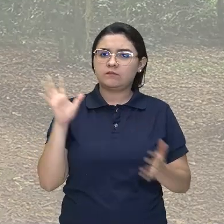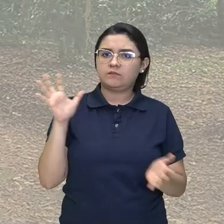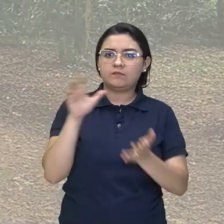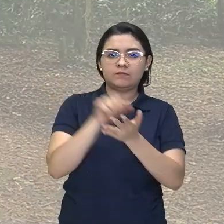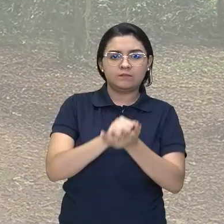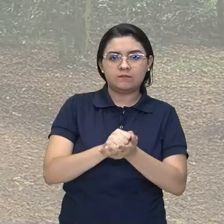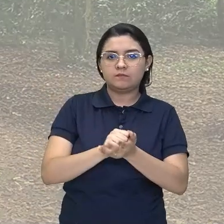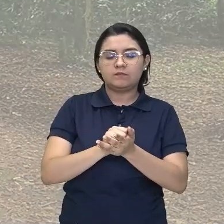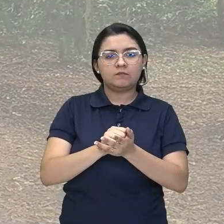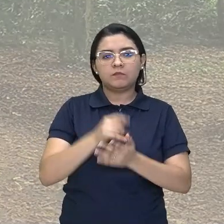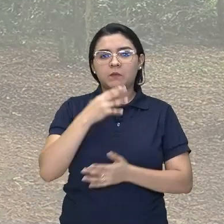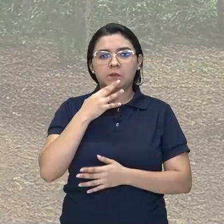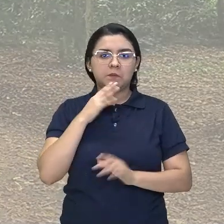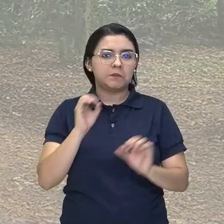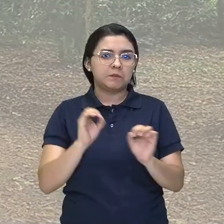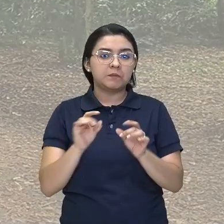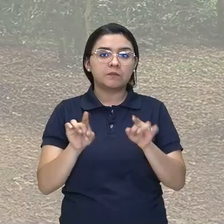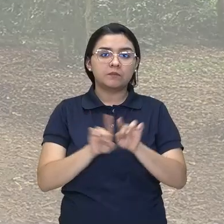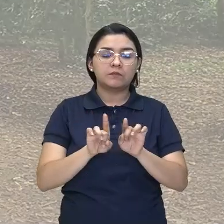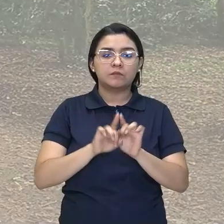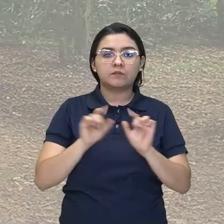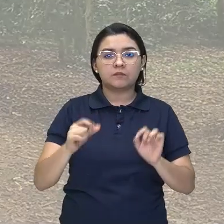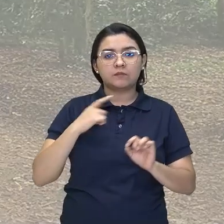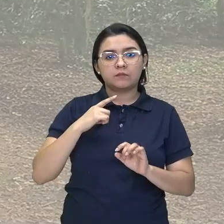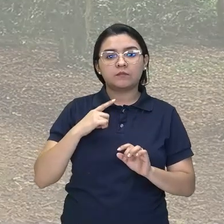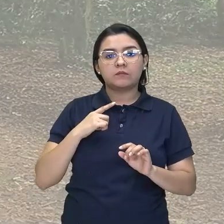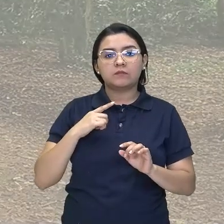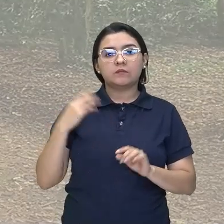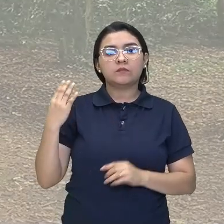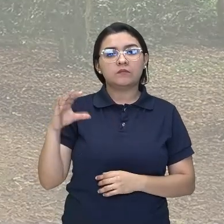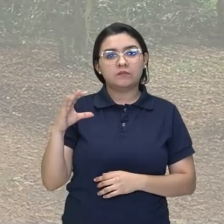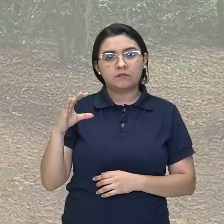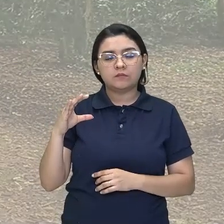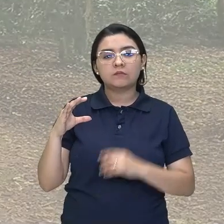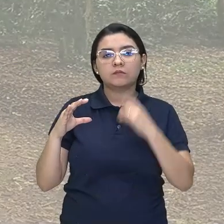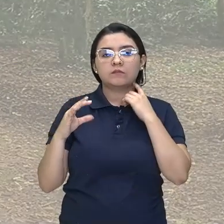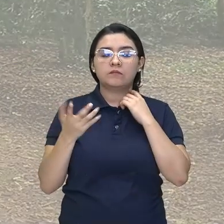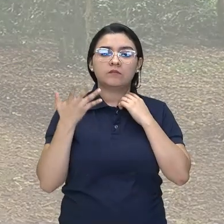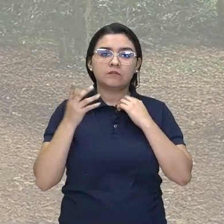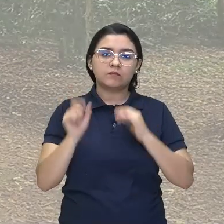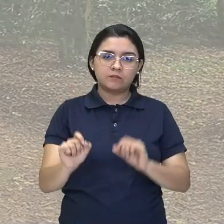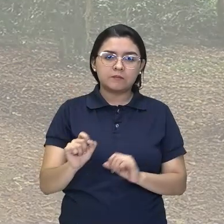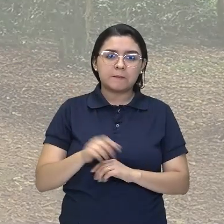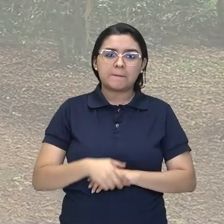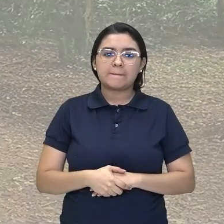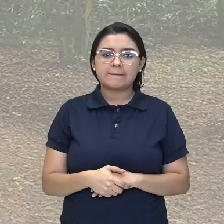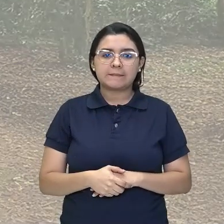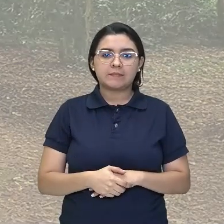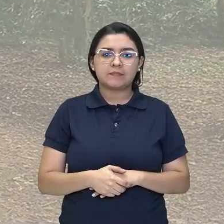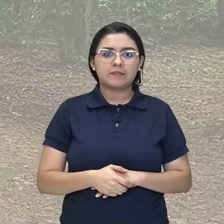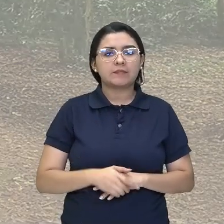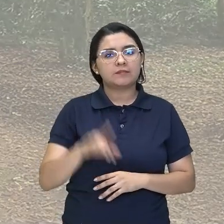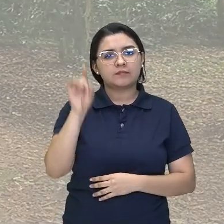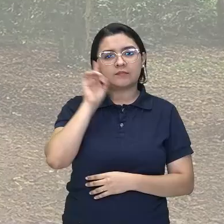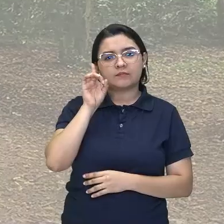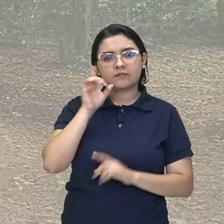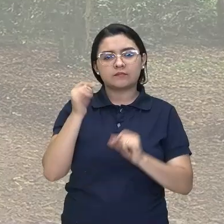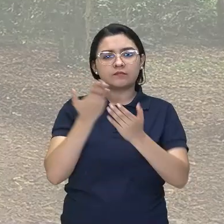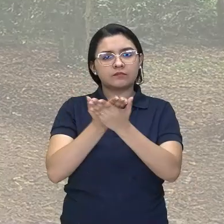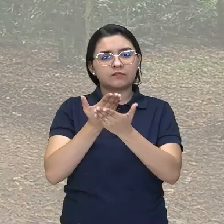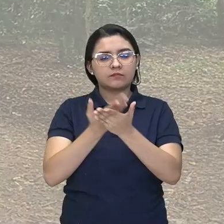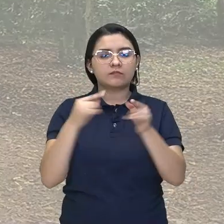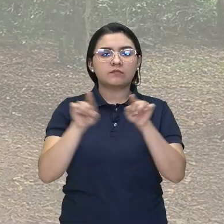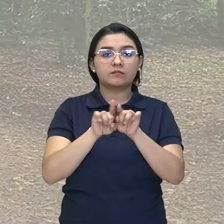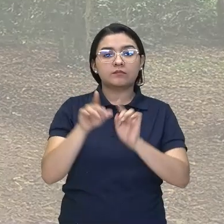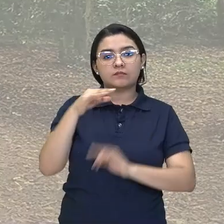catalogadas, que não são conhecidas, né? Onde os cientistas buscam aí todos os dias estudar e